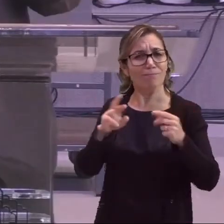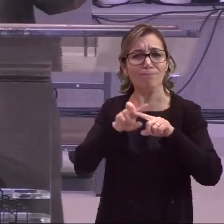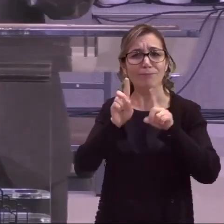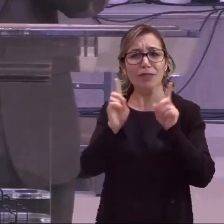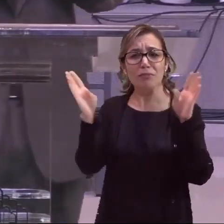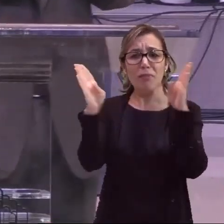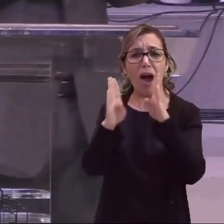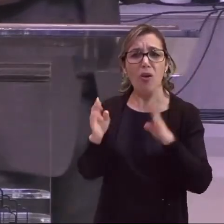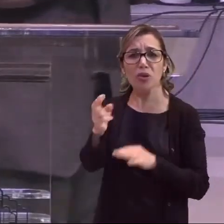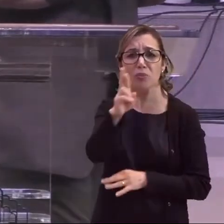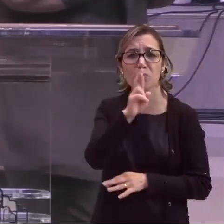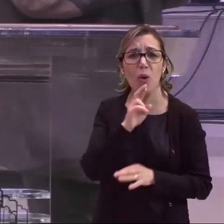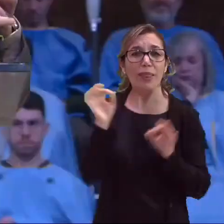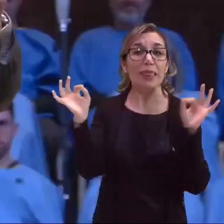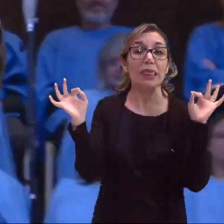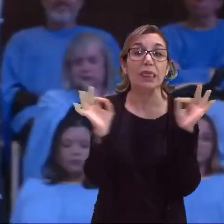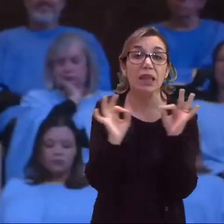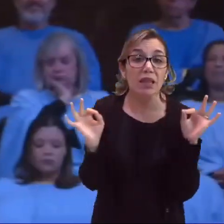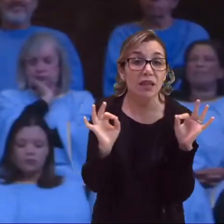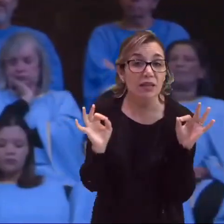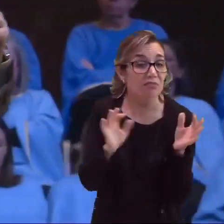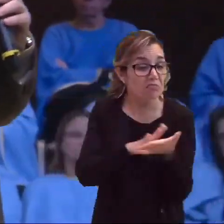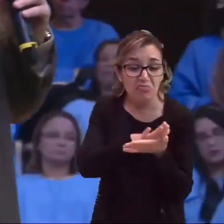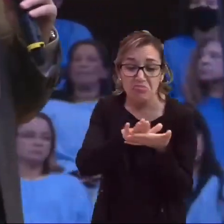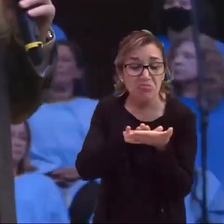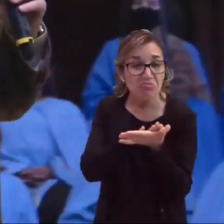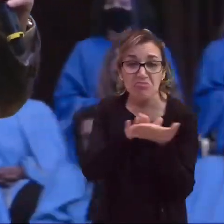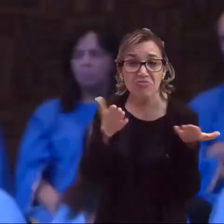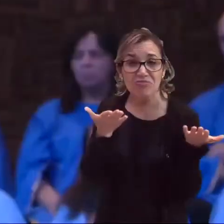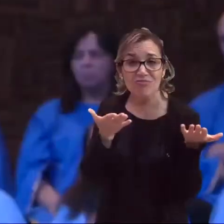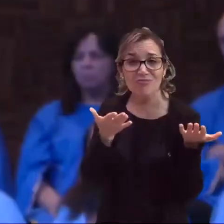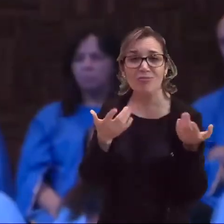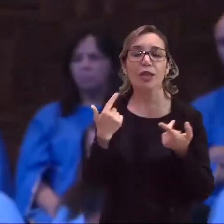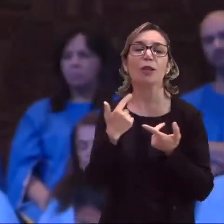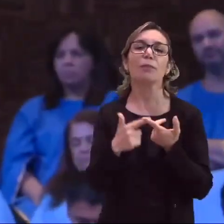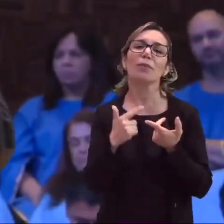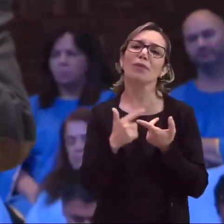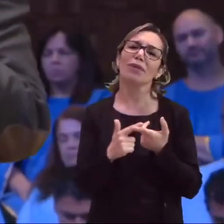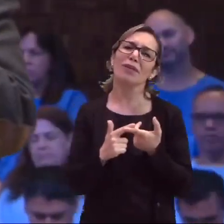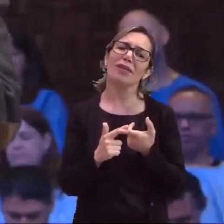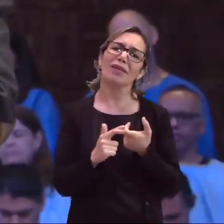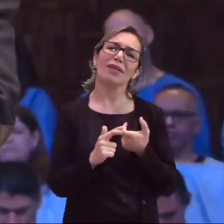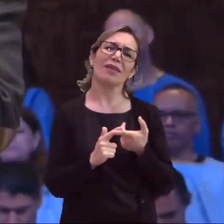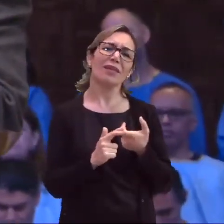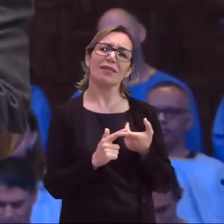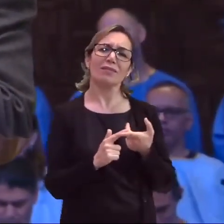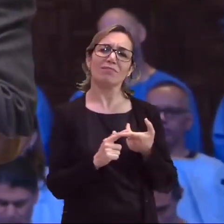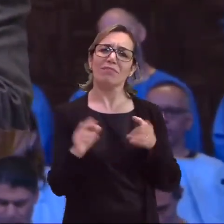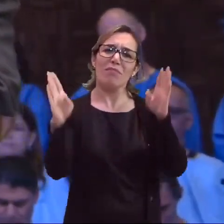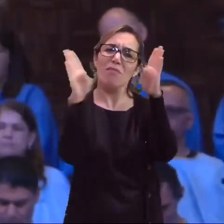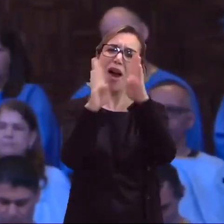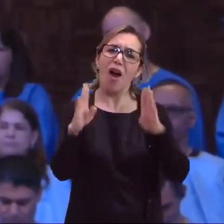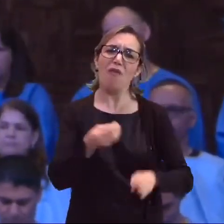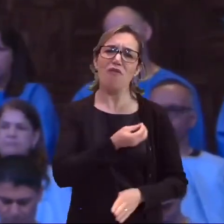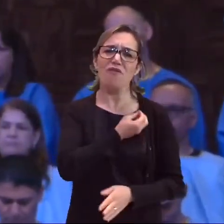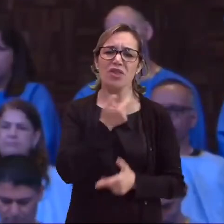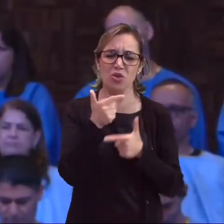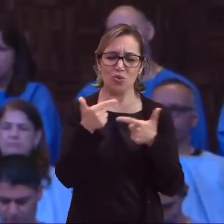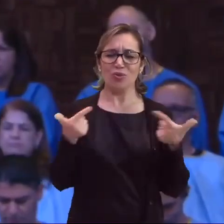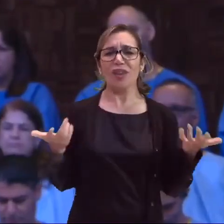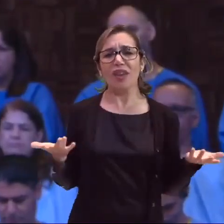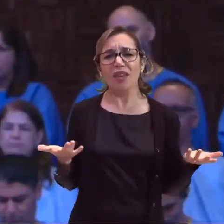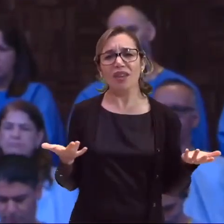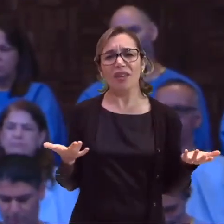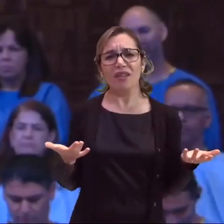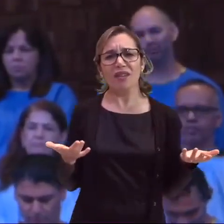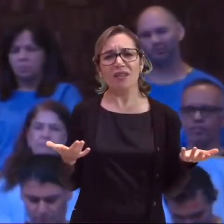e no verso verso 28 desse texto vai dizer que quando chegou um determinado momento eles não viram resposta